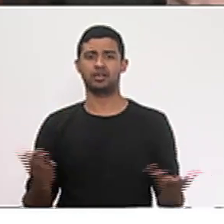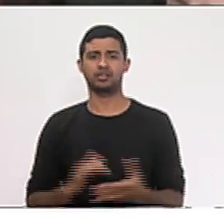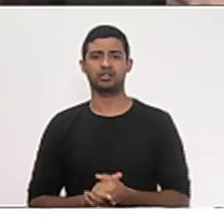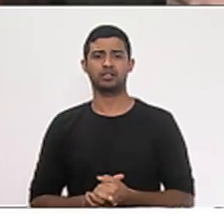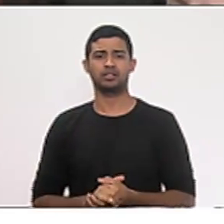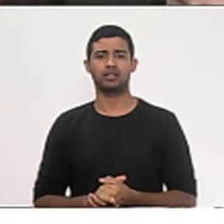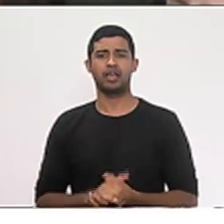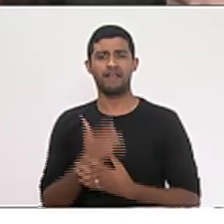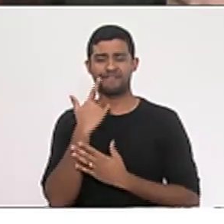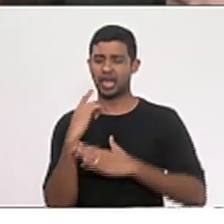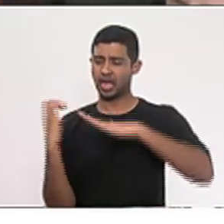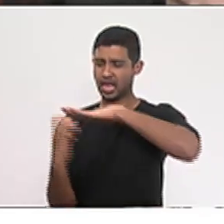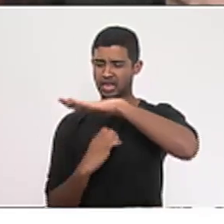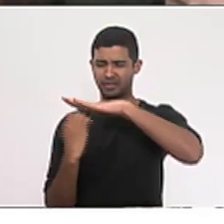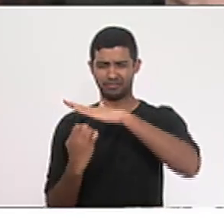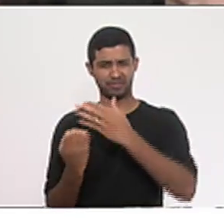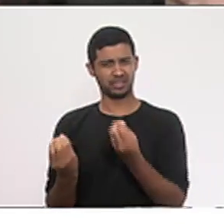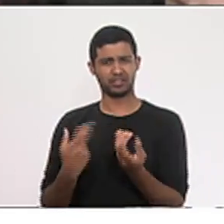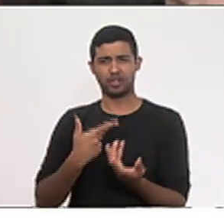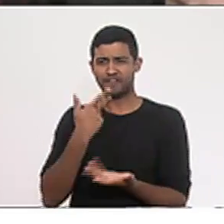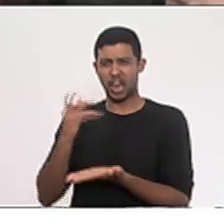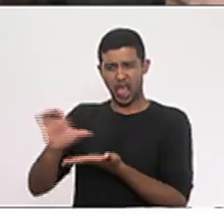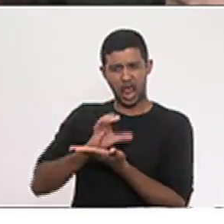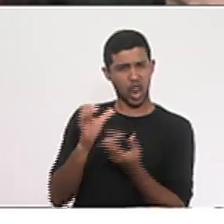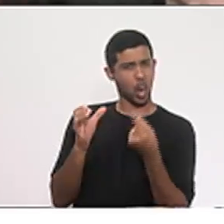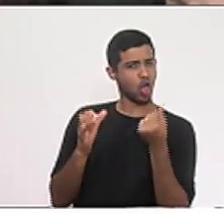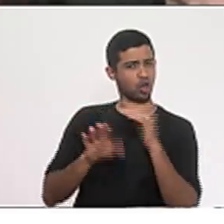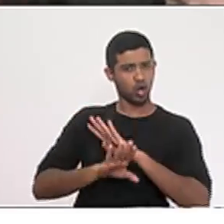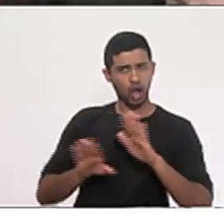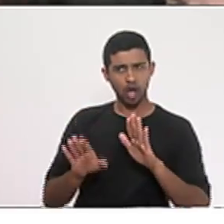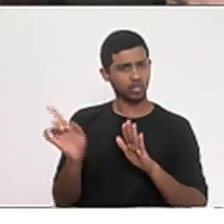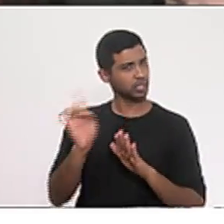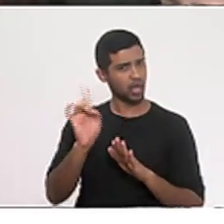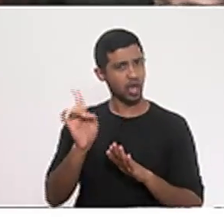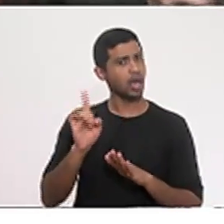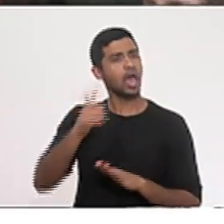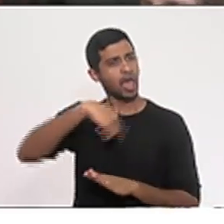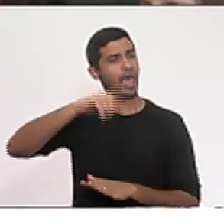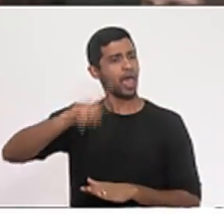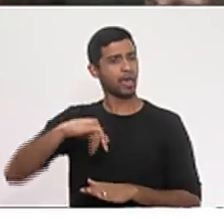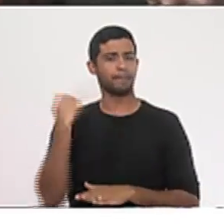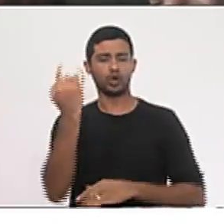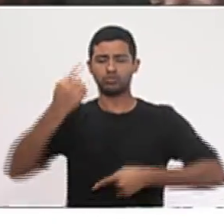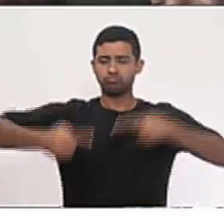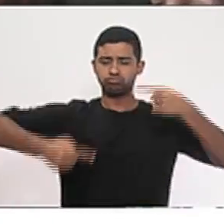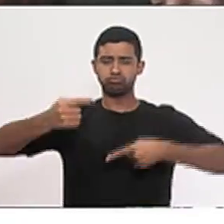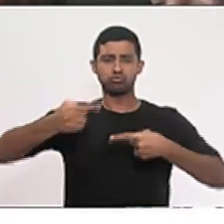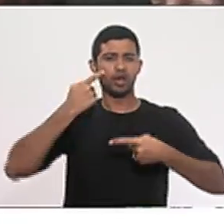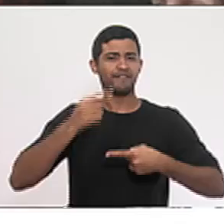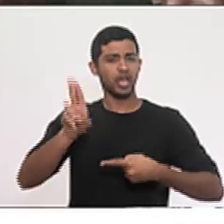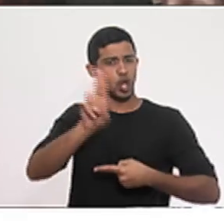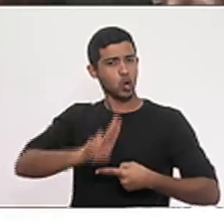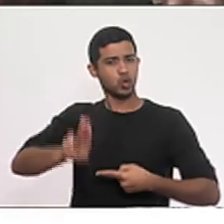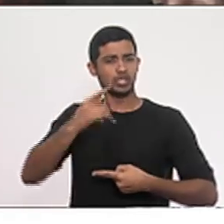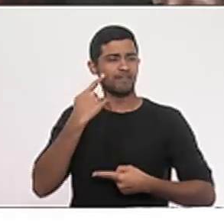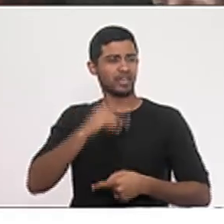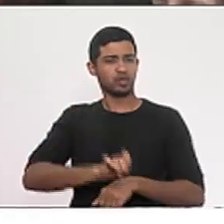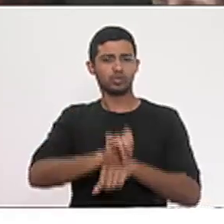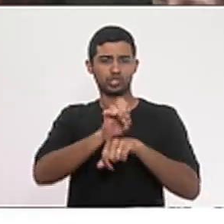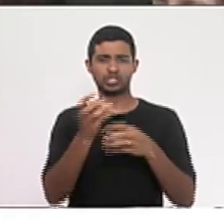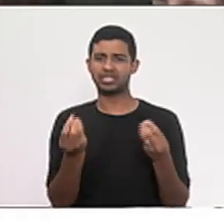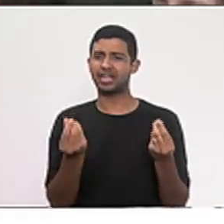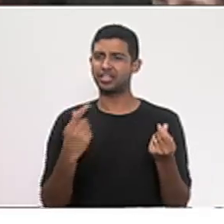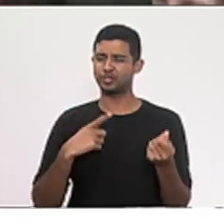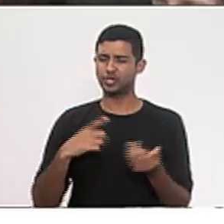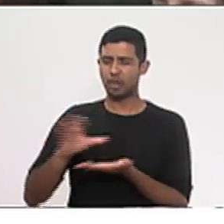entregar esta empresa, que aqui se falou dos lucros, não, você tem razão, é importante discutir o uso que se faz, que o Estado faz